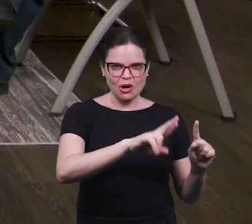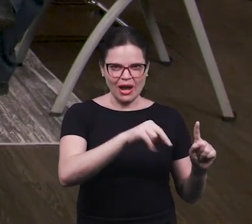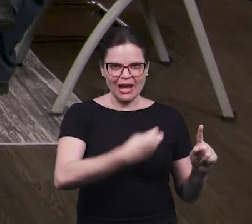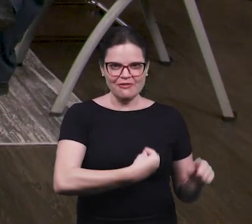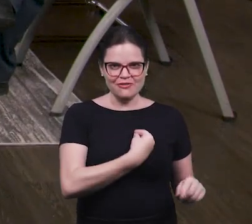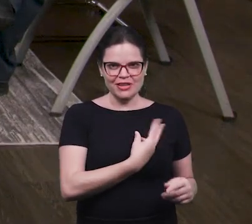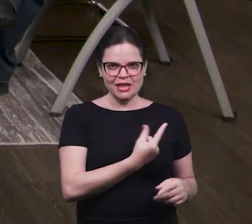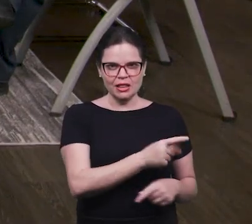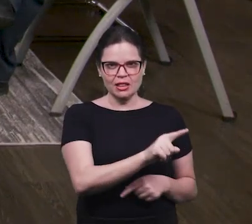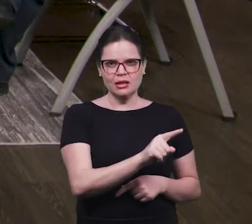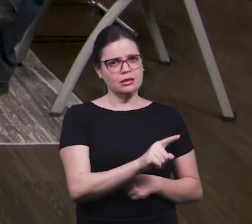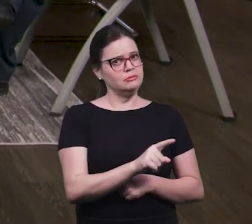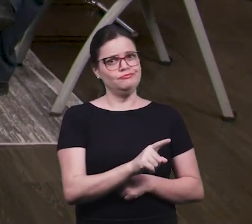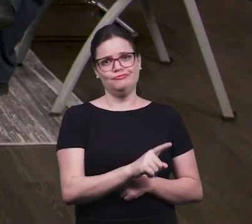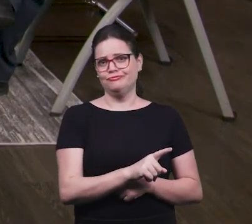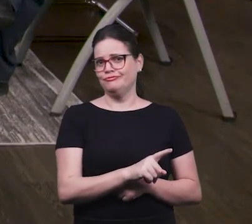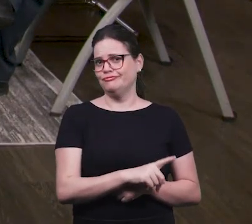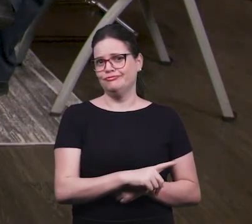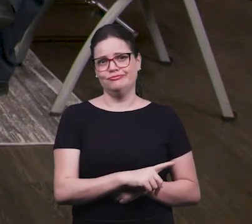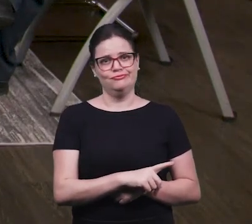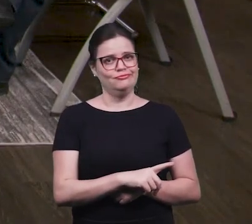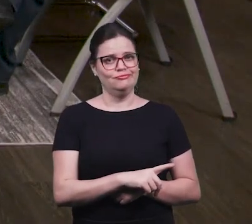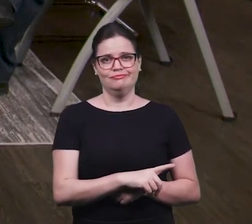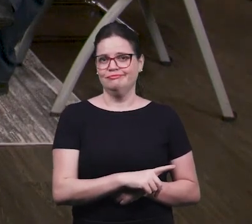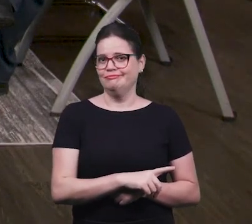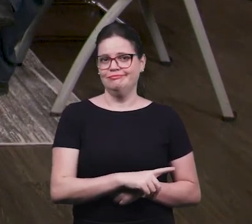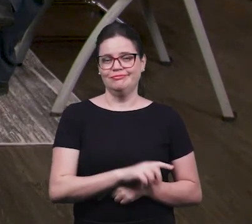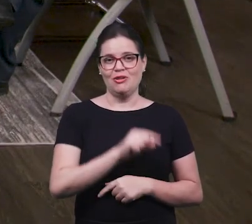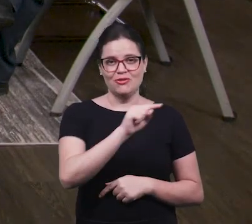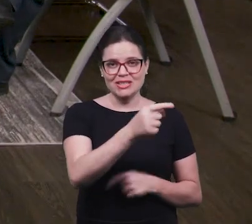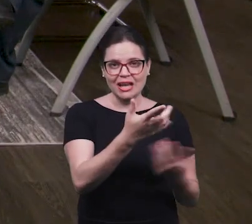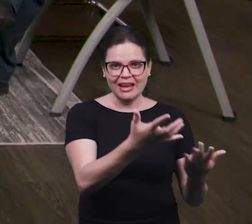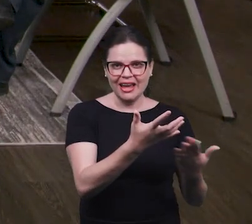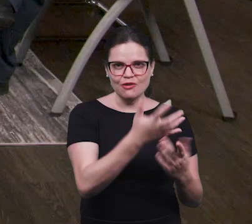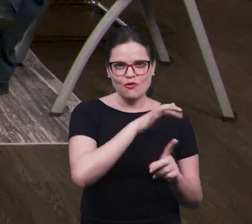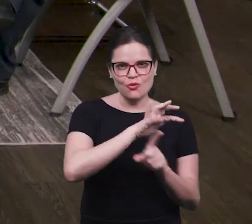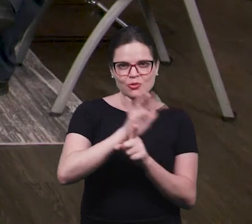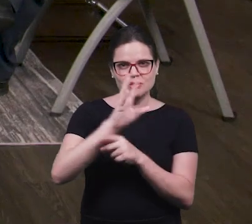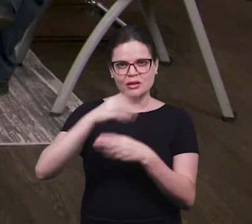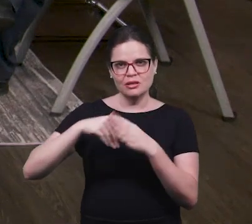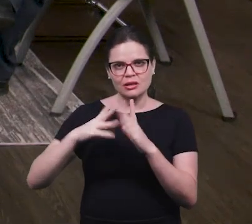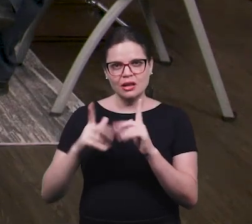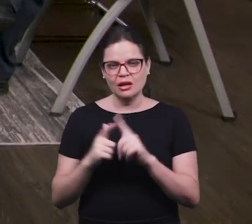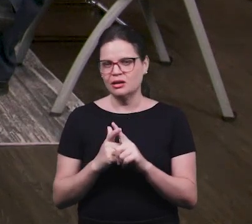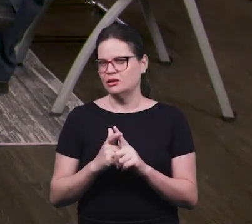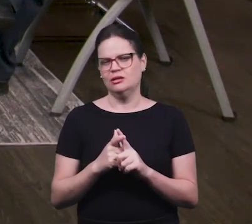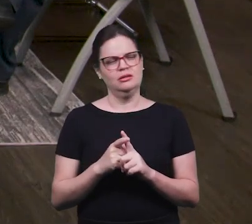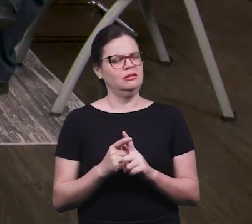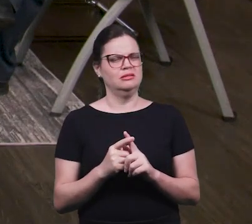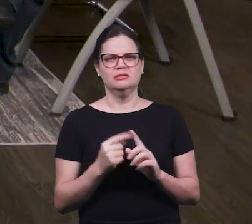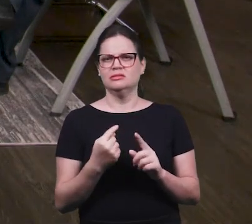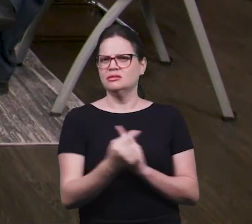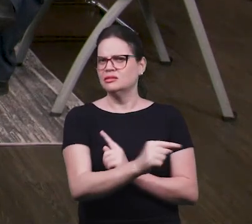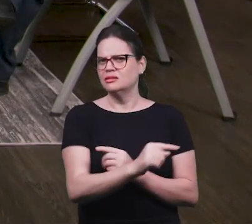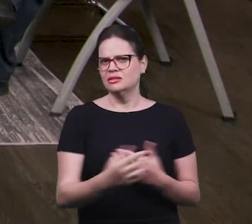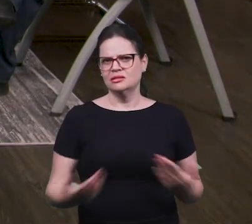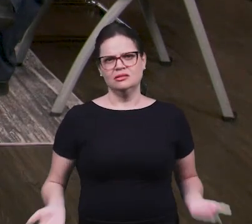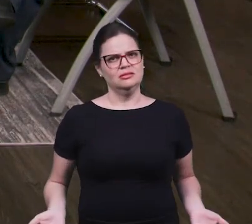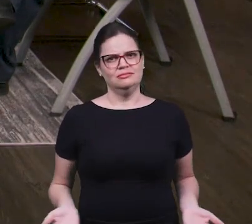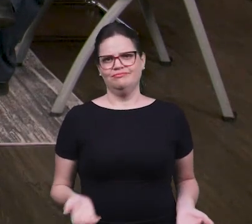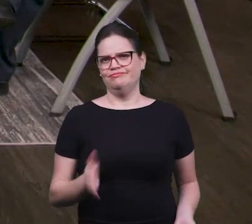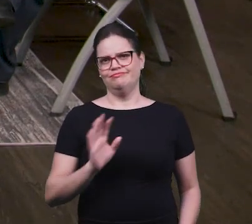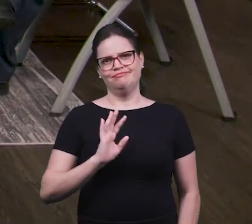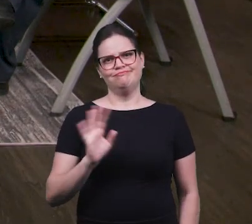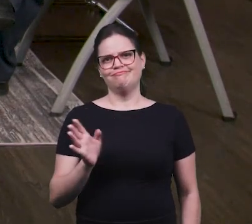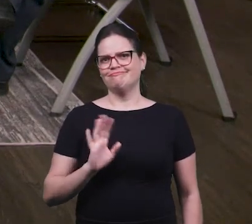e você querer trazer isso e outros mais como motivo para você ir para a igreja, eu pergunto, eu prefiro